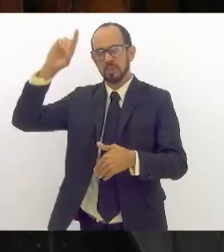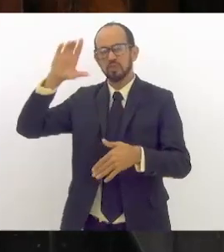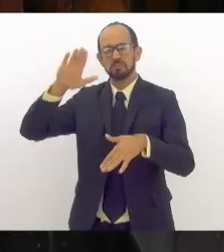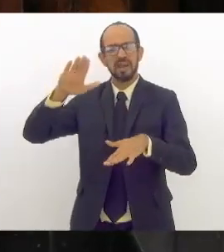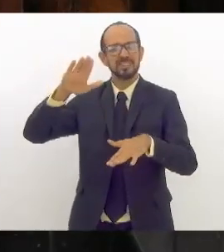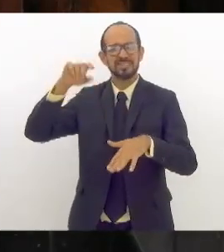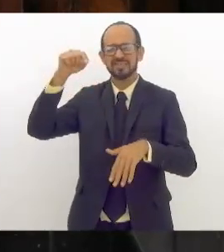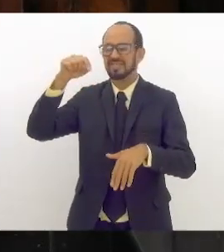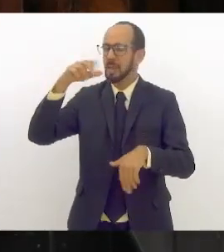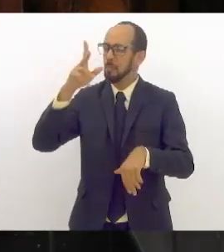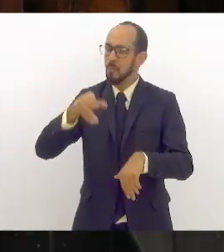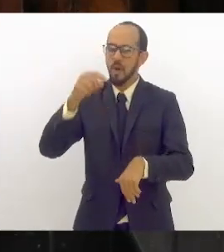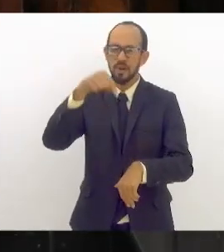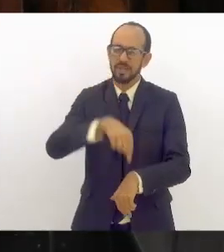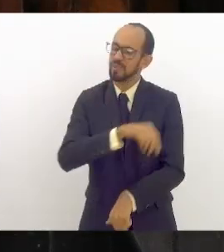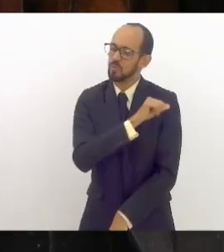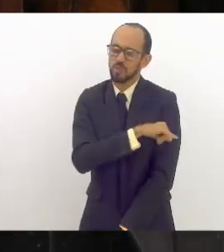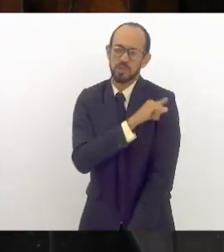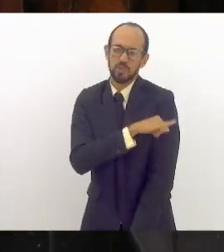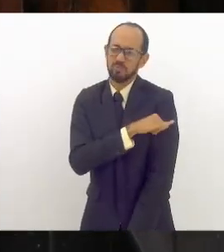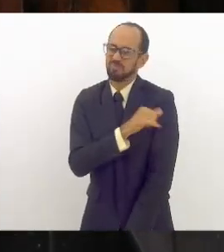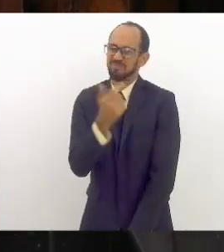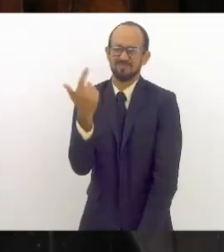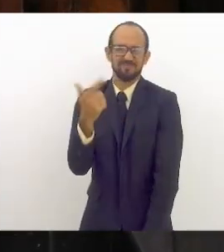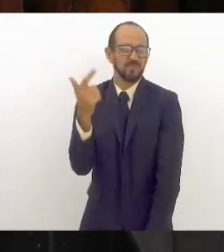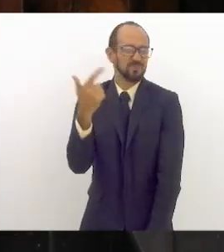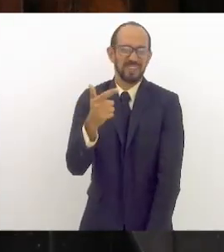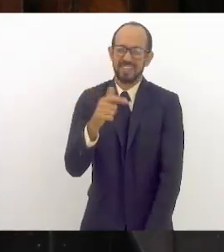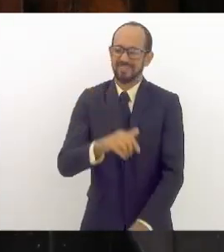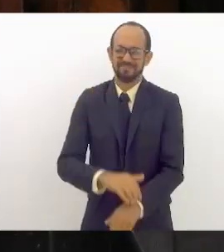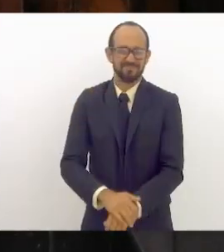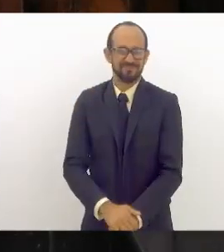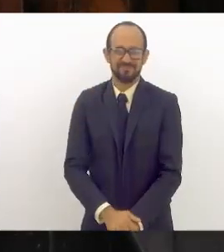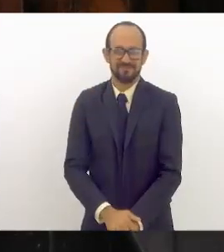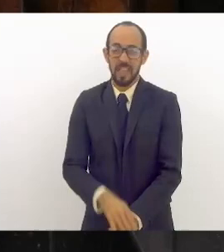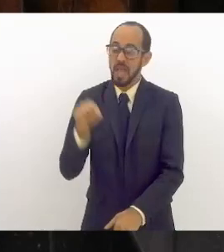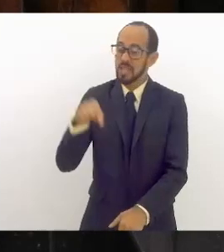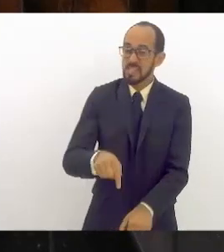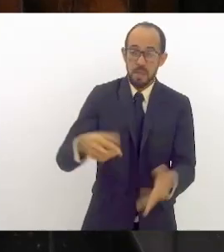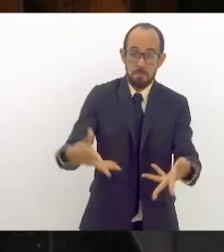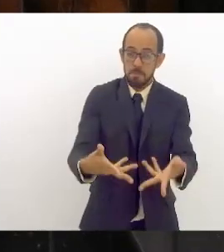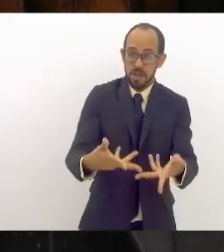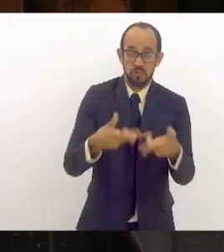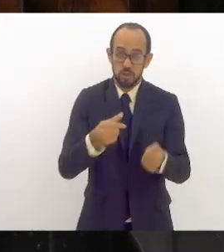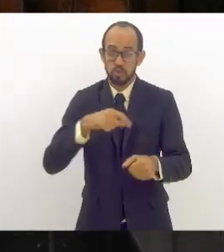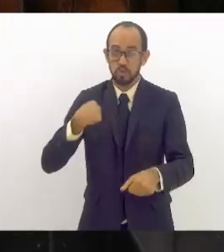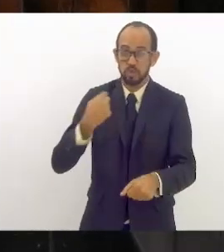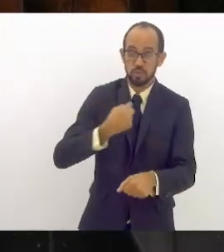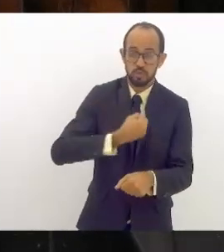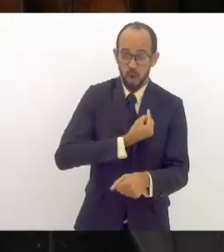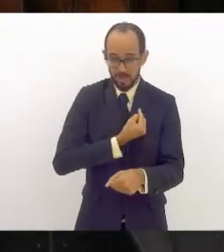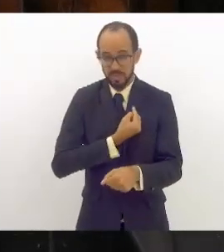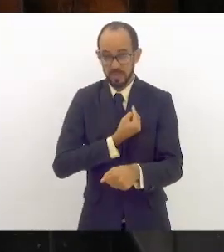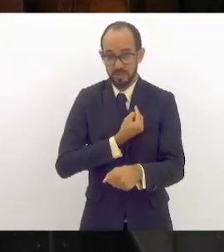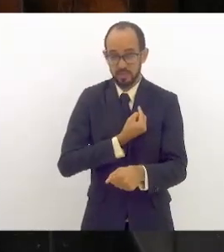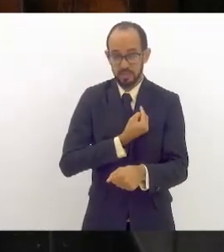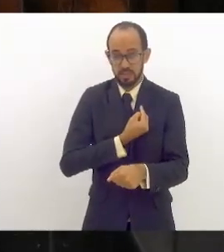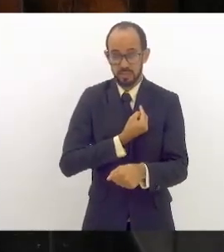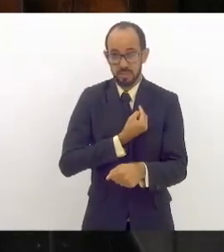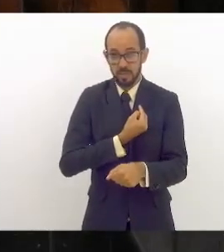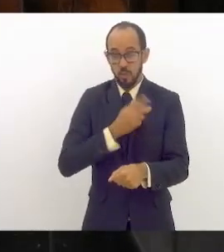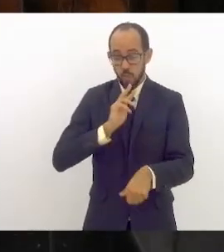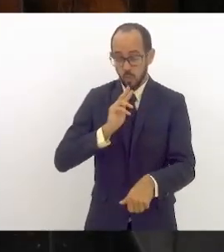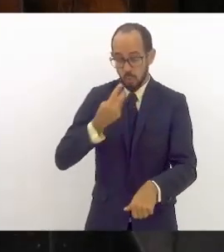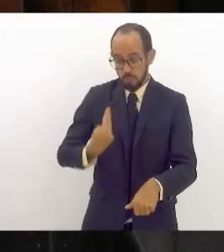daqui esquece o Rio de Janeiro é muito bom nós somos muito bom captar humano do Rio de